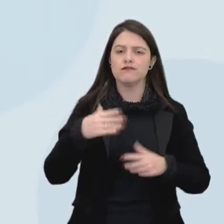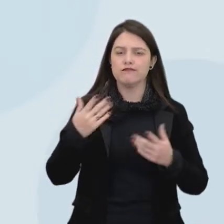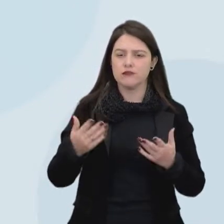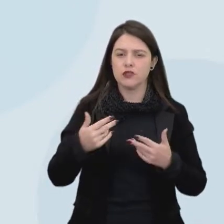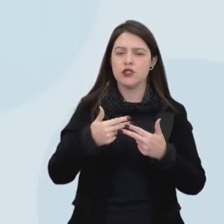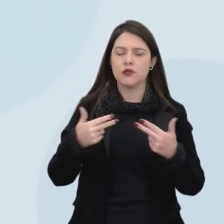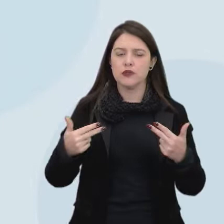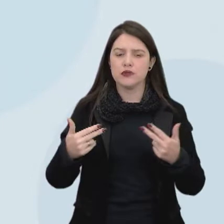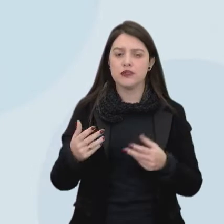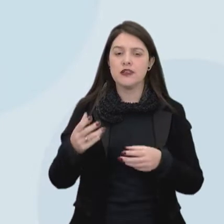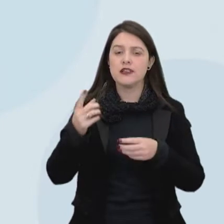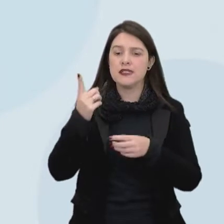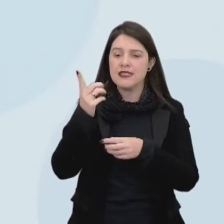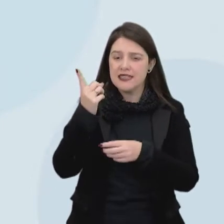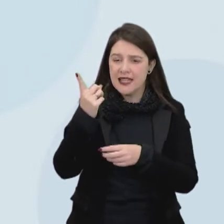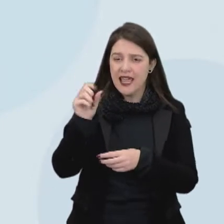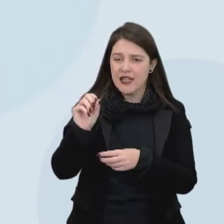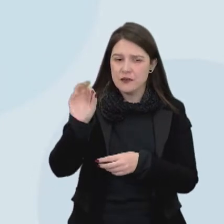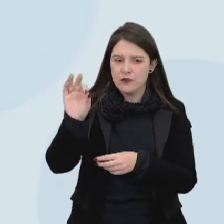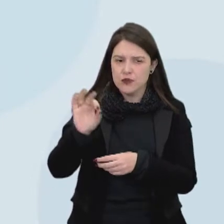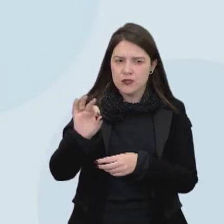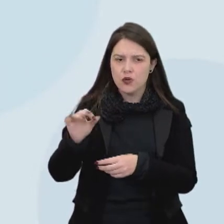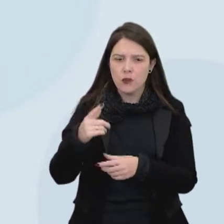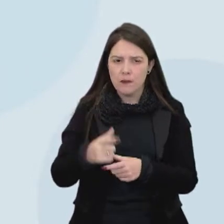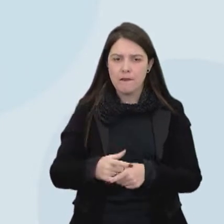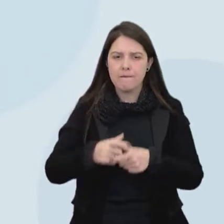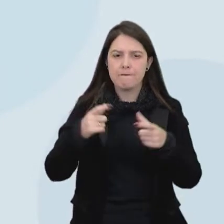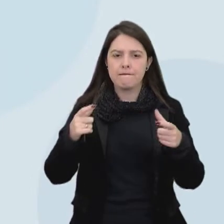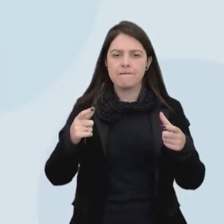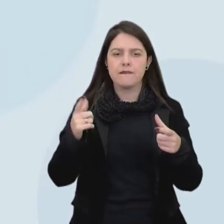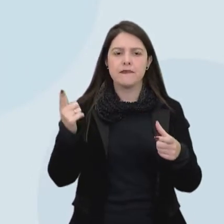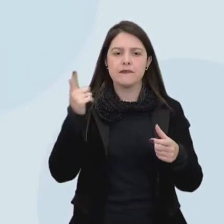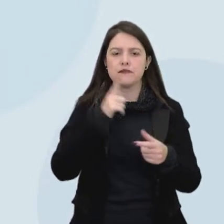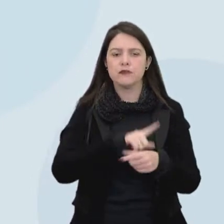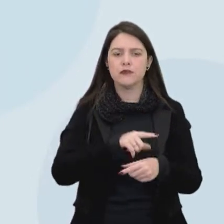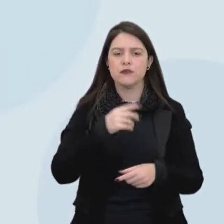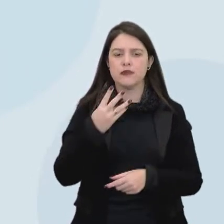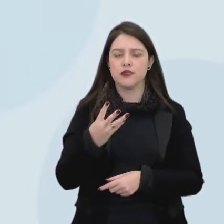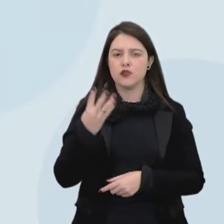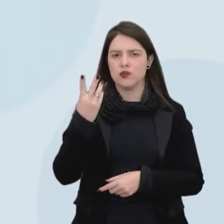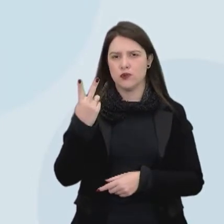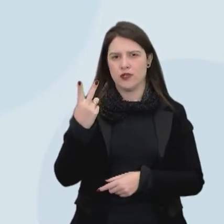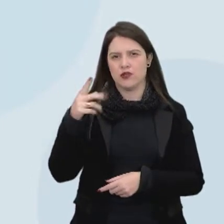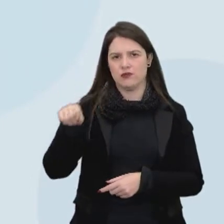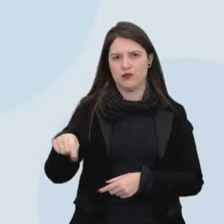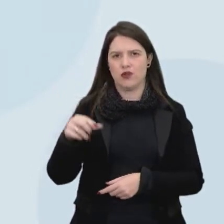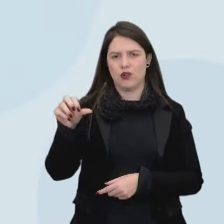massa, enquanto os 10% com os maiores rendimentos detinham